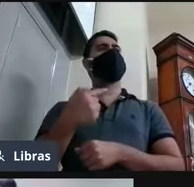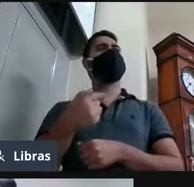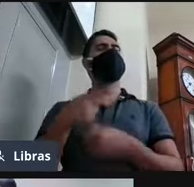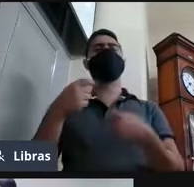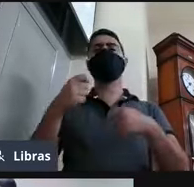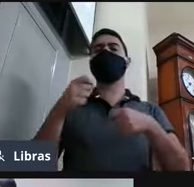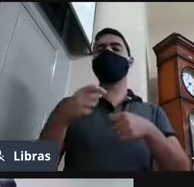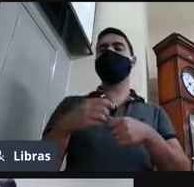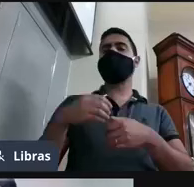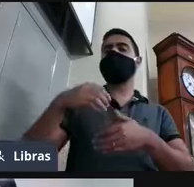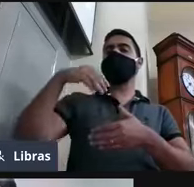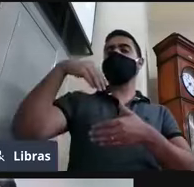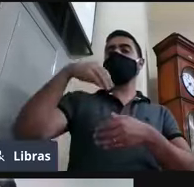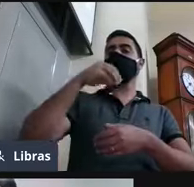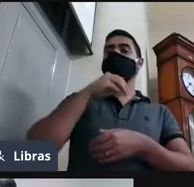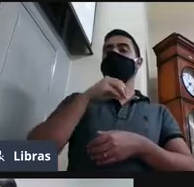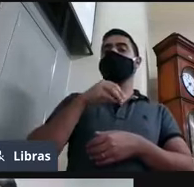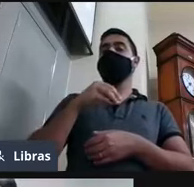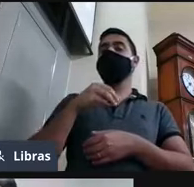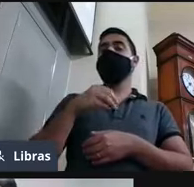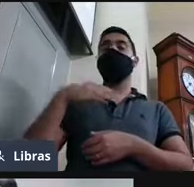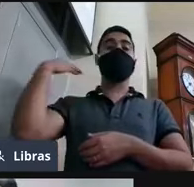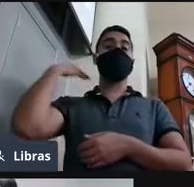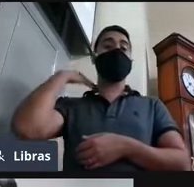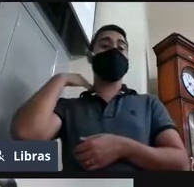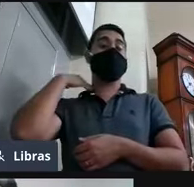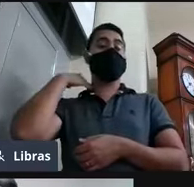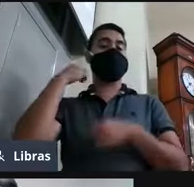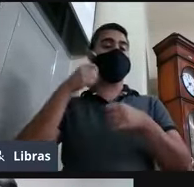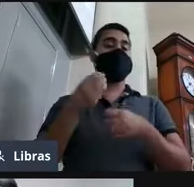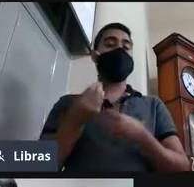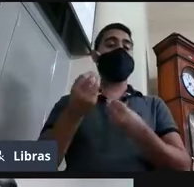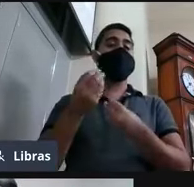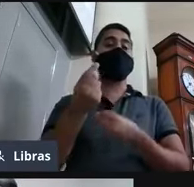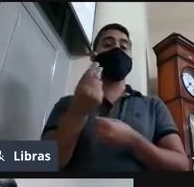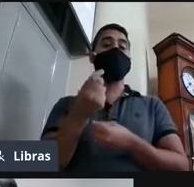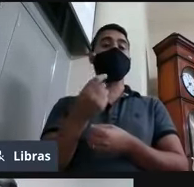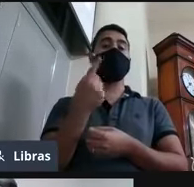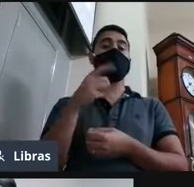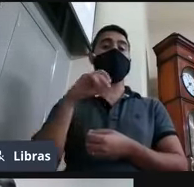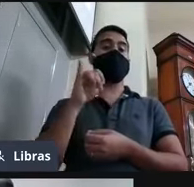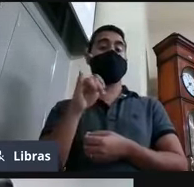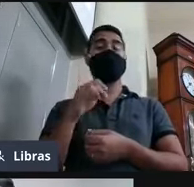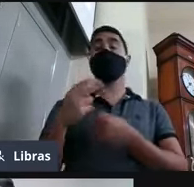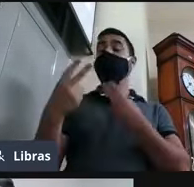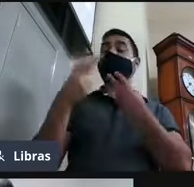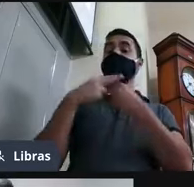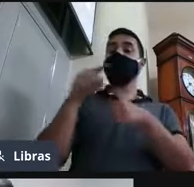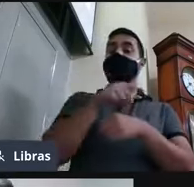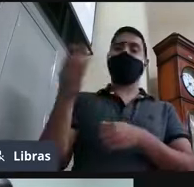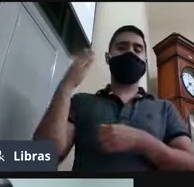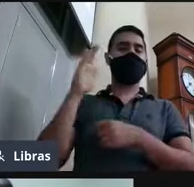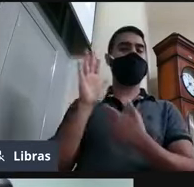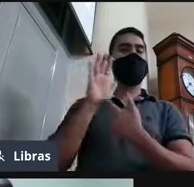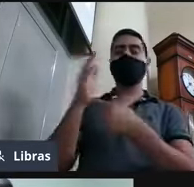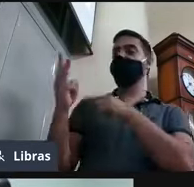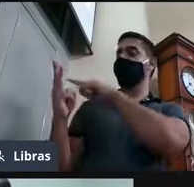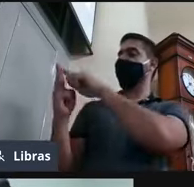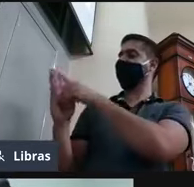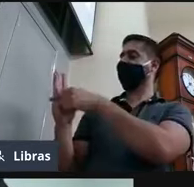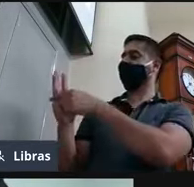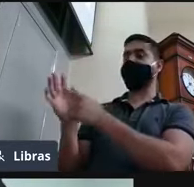depositar 1.631.000 na conta do Fundeb. Aí a defesa, que veio aqui semana passada, mostrou os 3